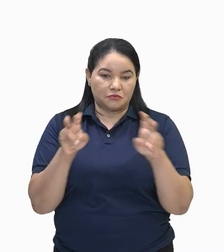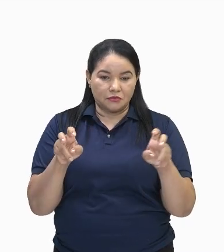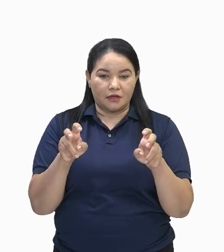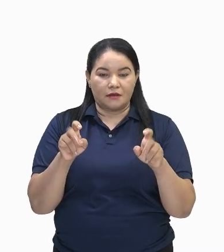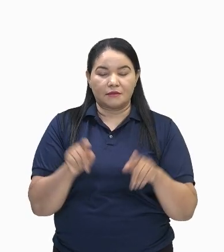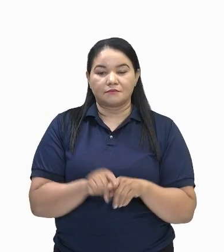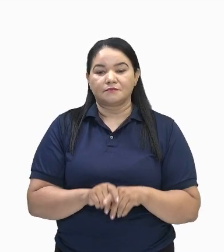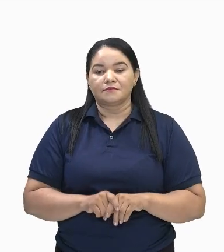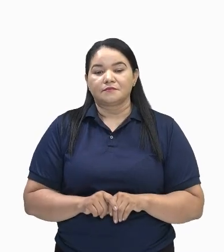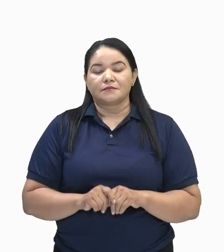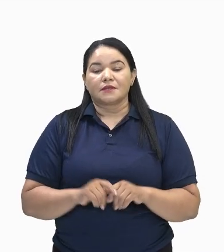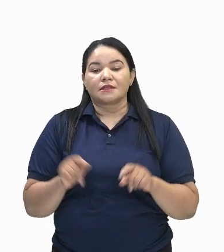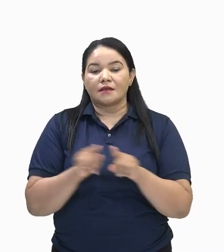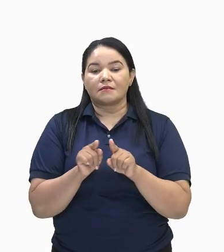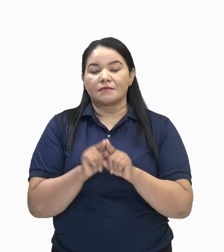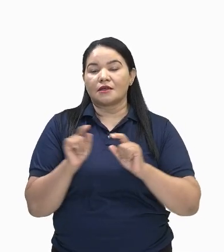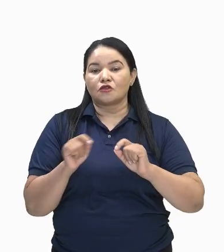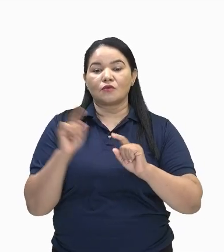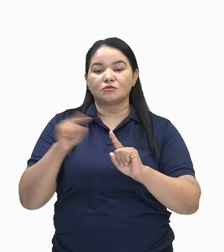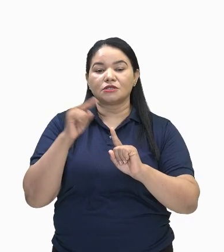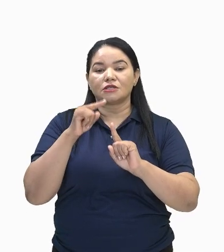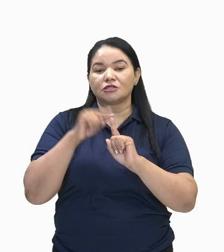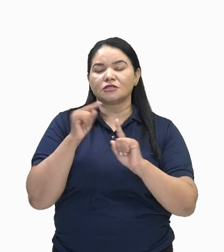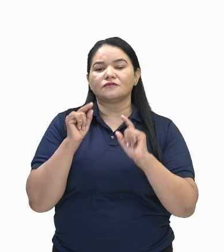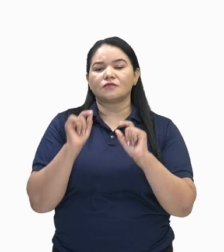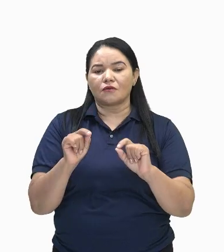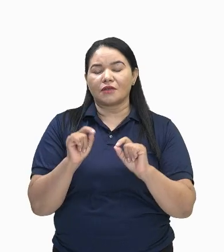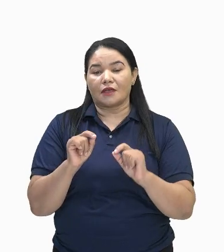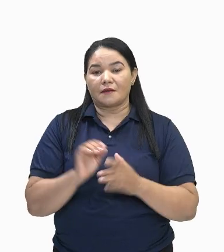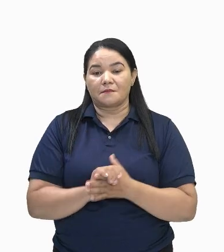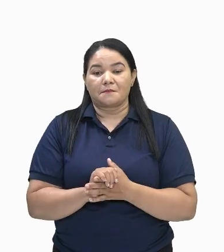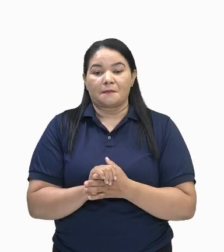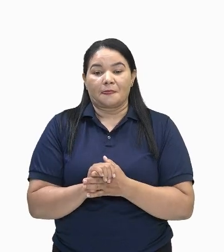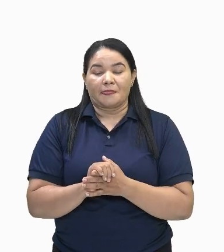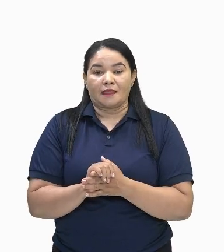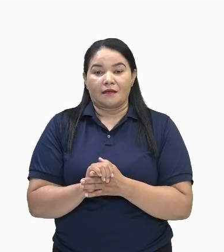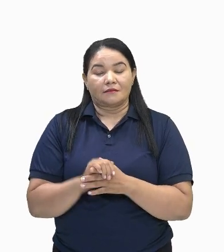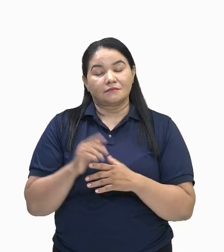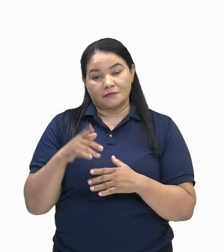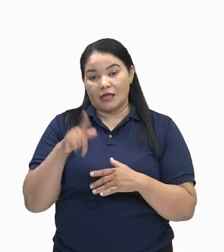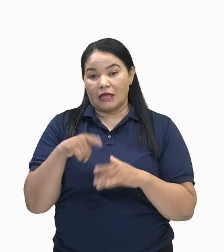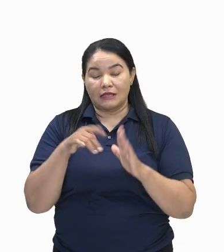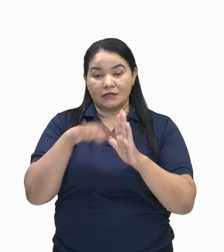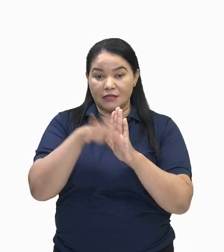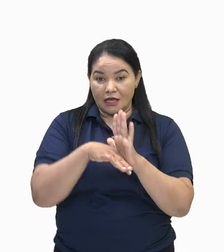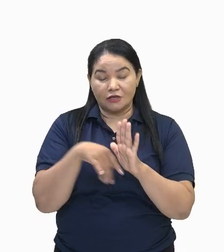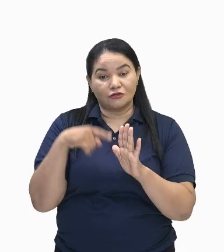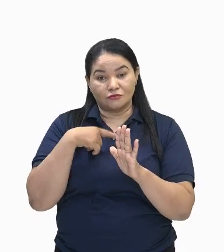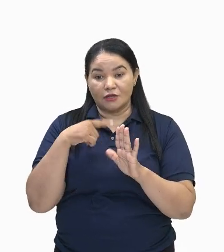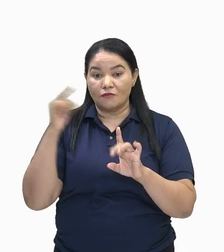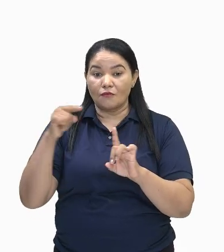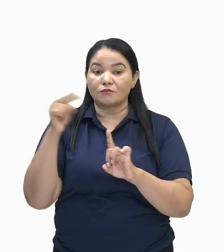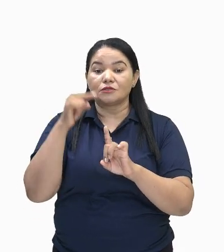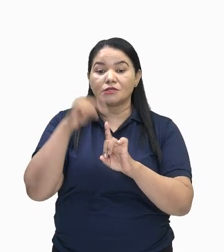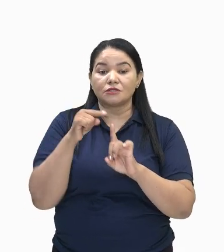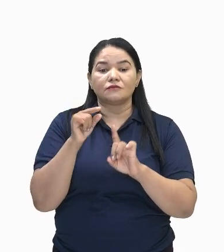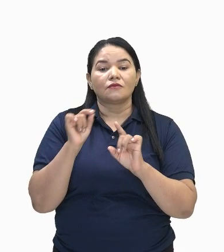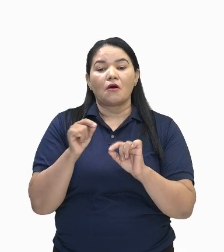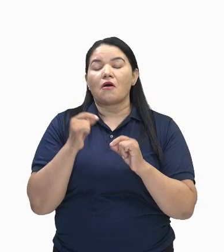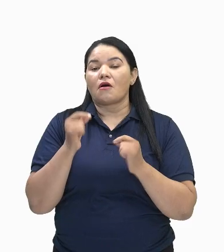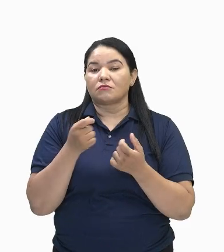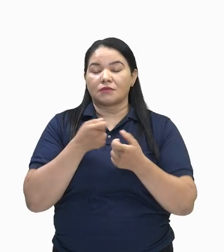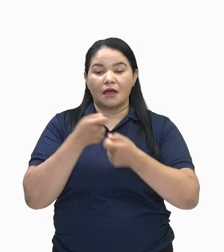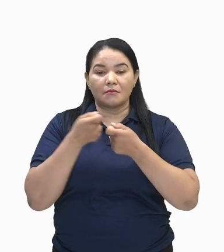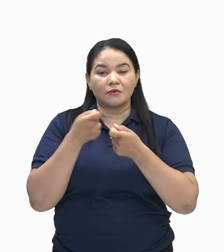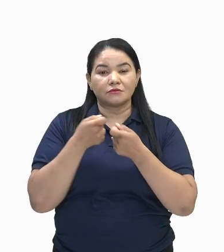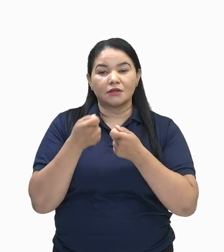a função, né? Todos os textos têm uma função específica. E qual é a função da